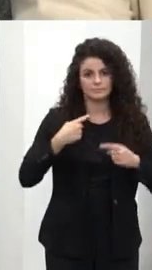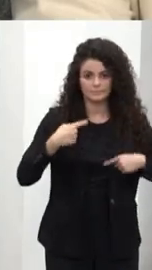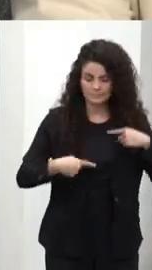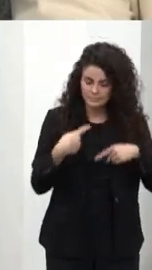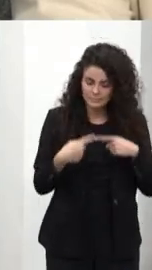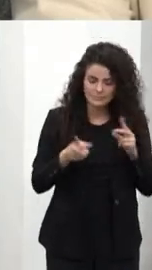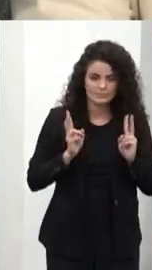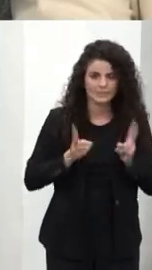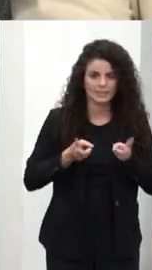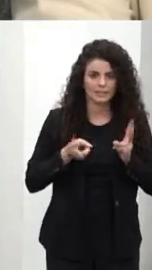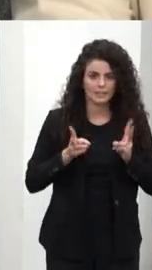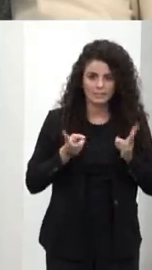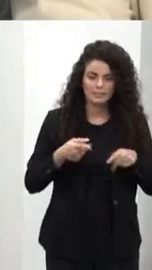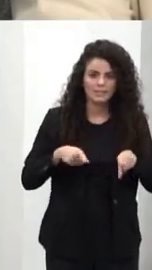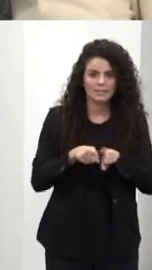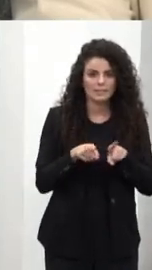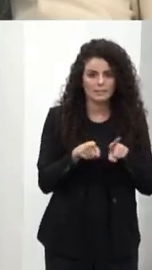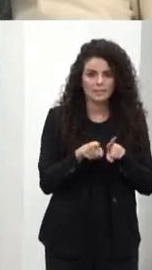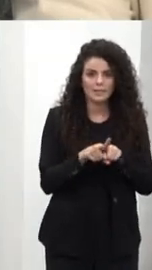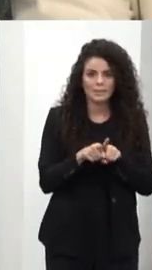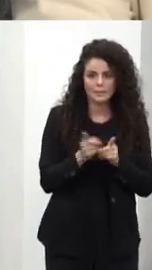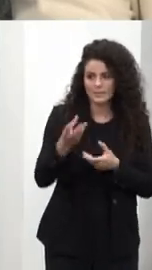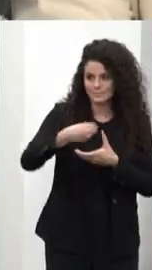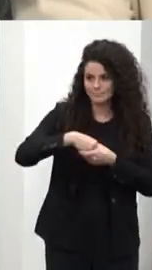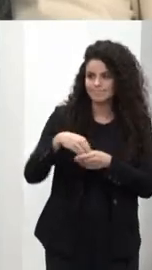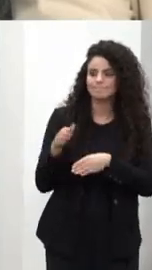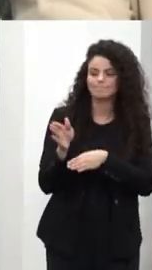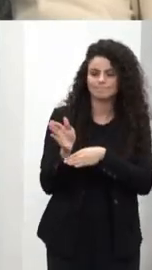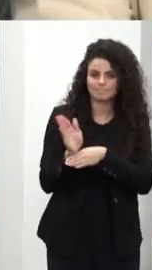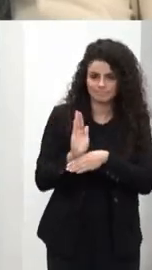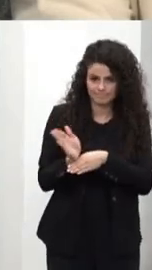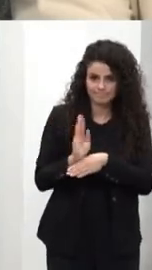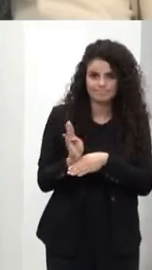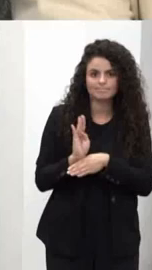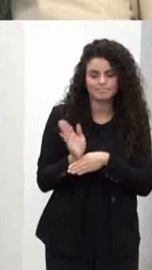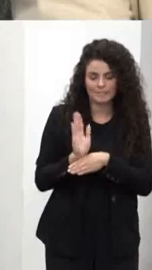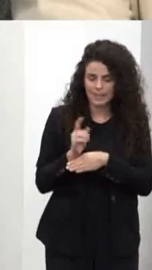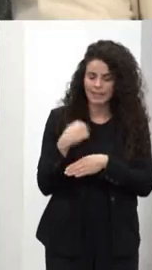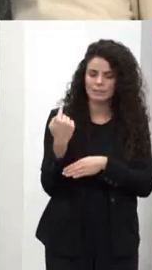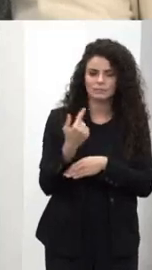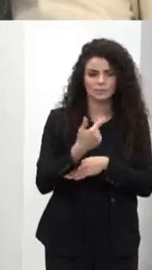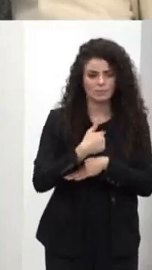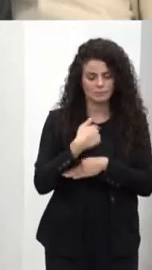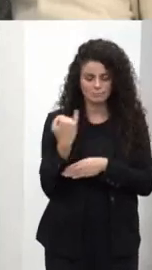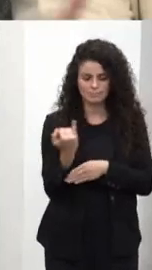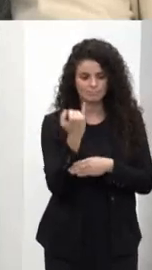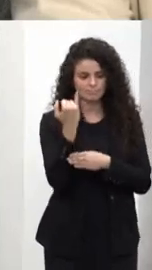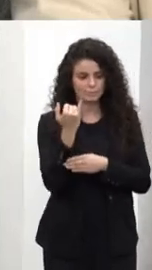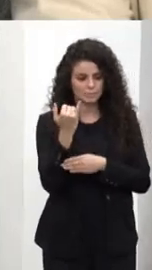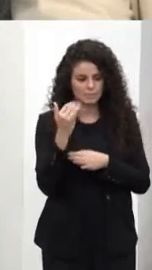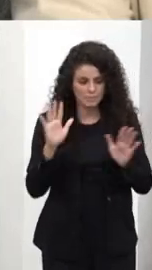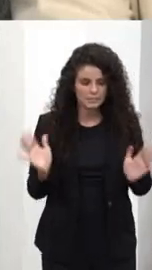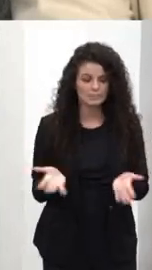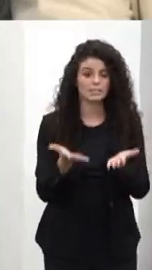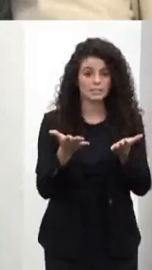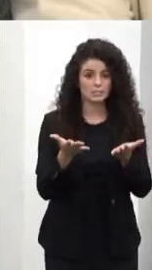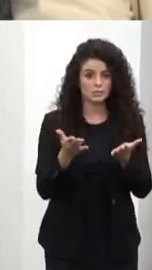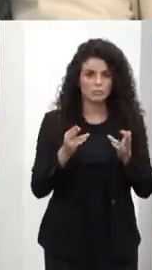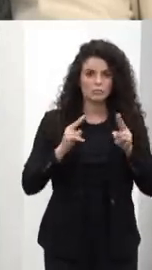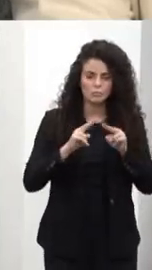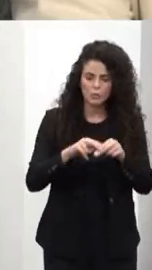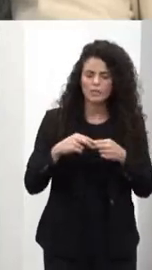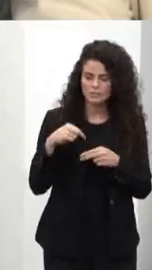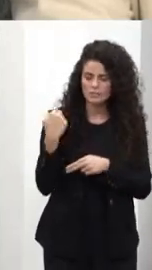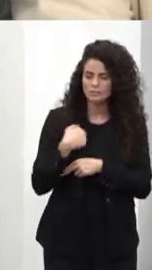também a do cinema né que sempre foi uma pauta Nossa então só faça esse Resgate aqui para a gente entender